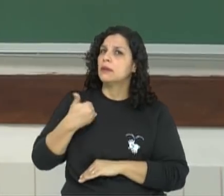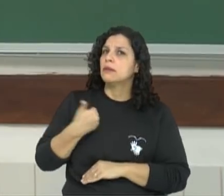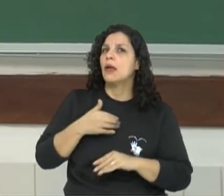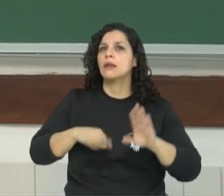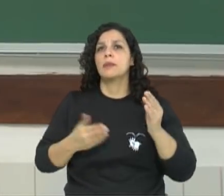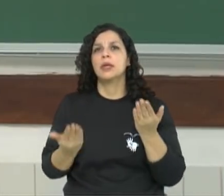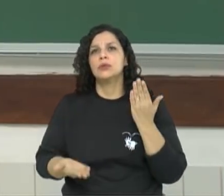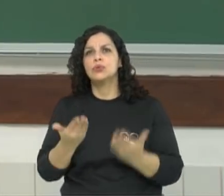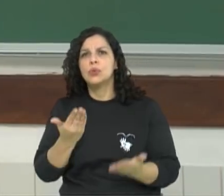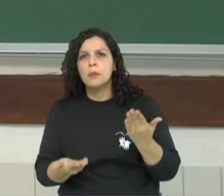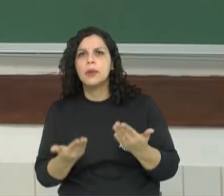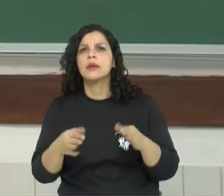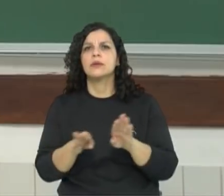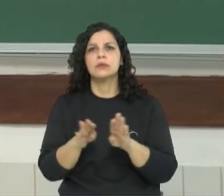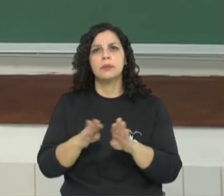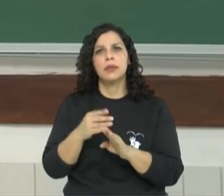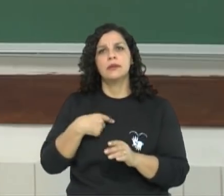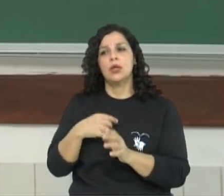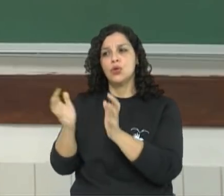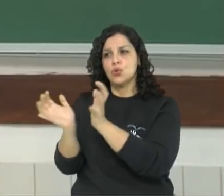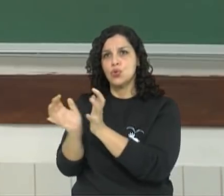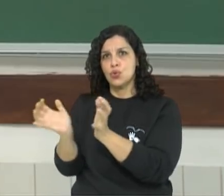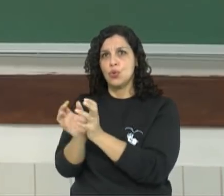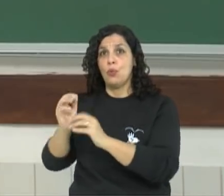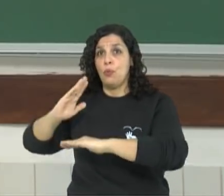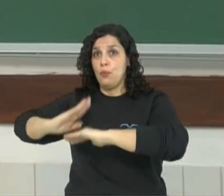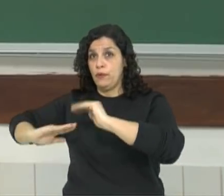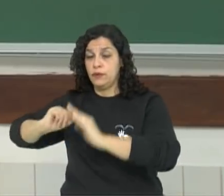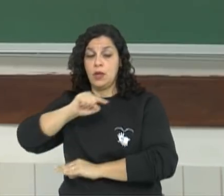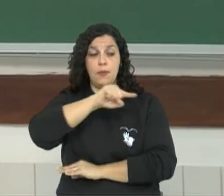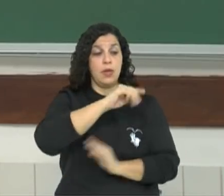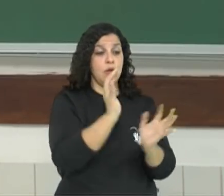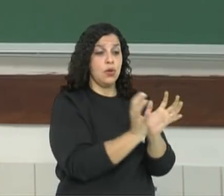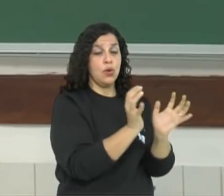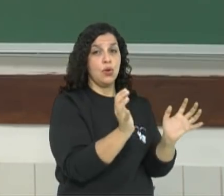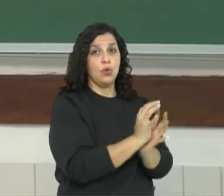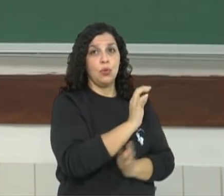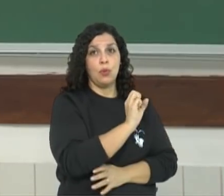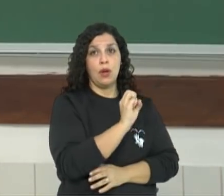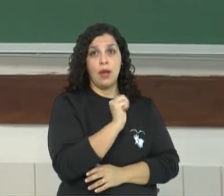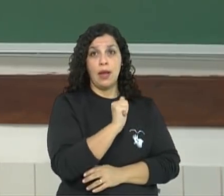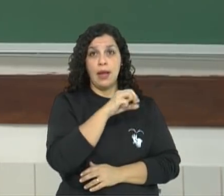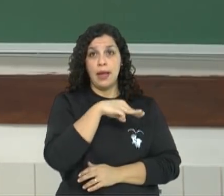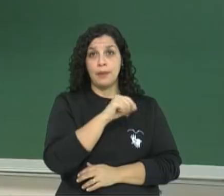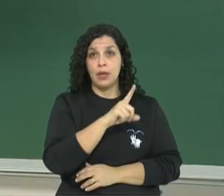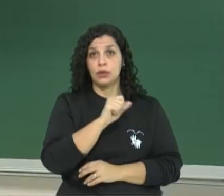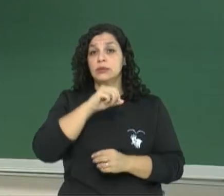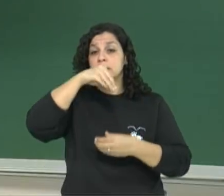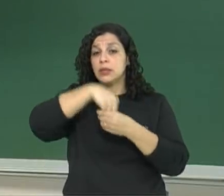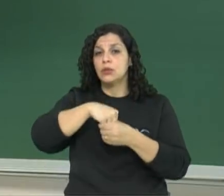conforme o peso, também entre amadores e profissionais. Então, são várias categorias dentro do esporte.